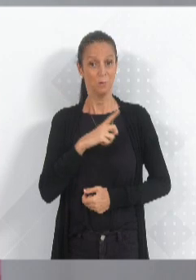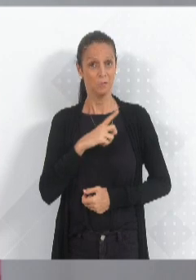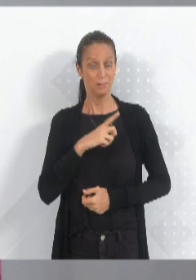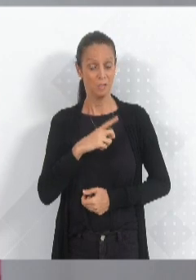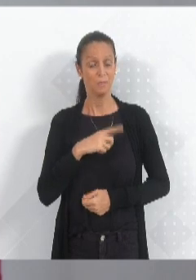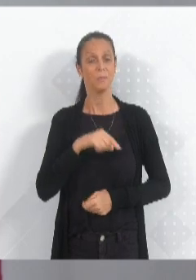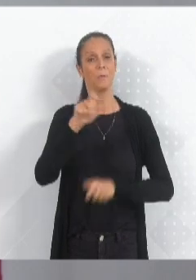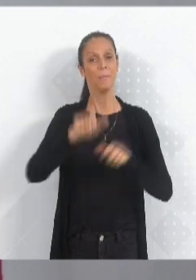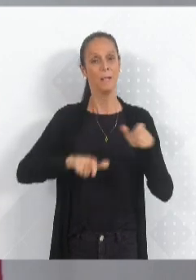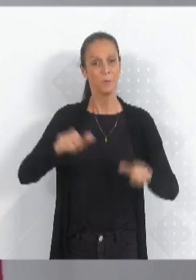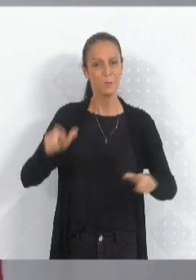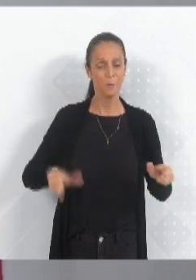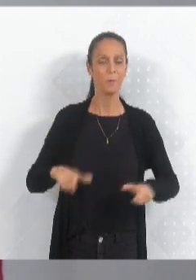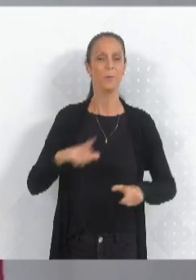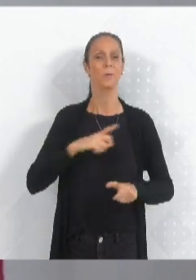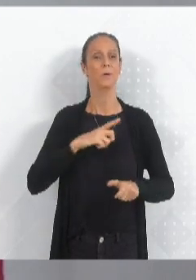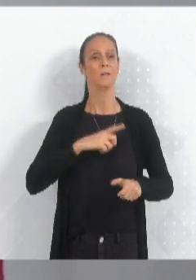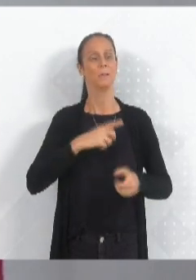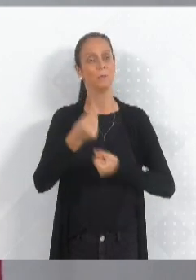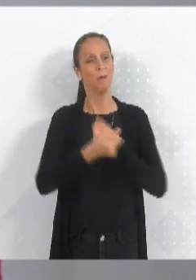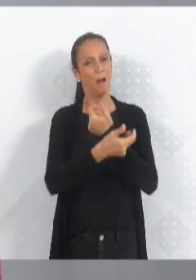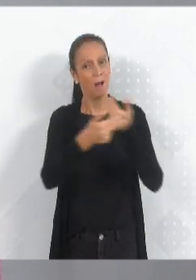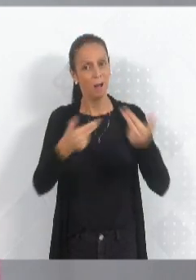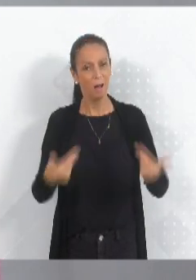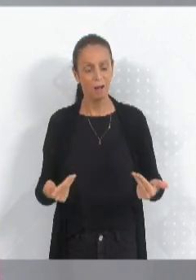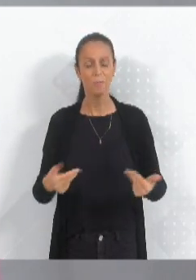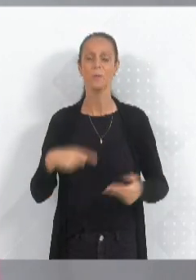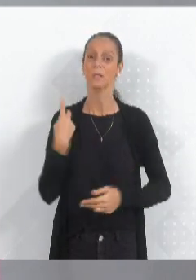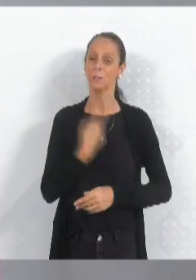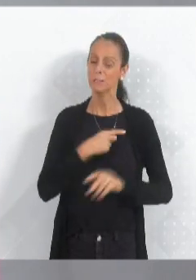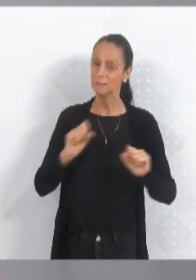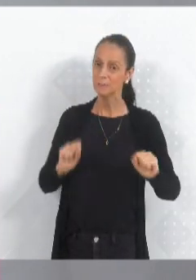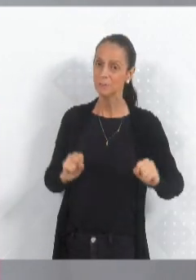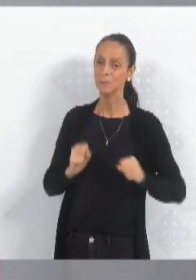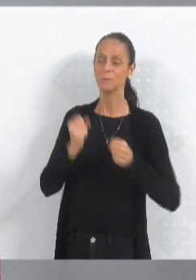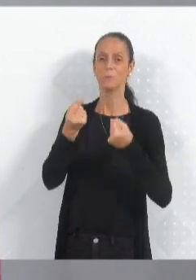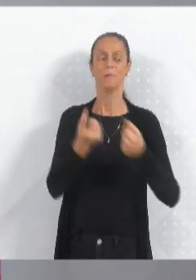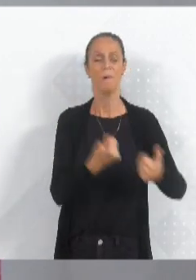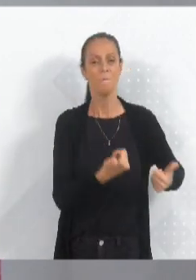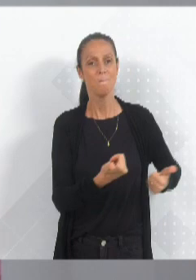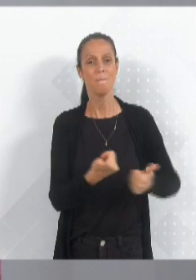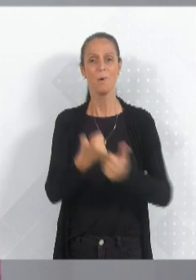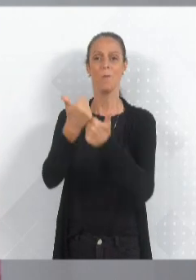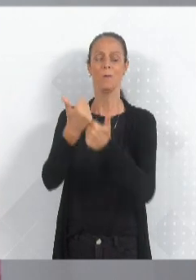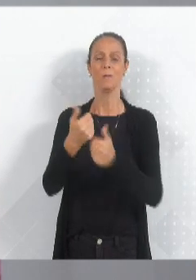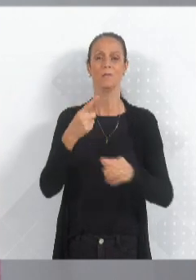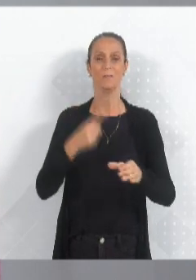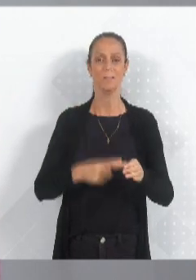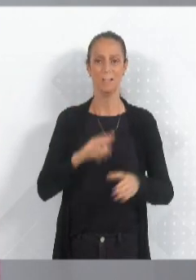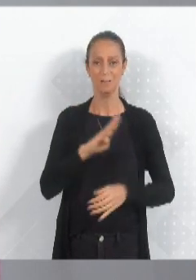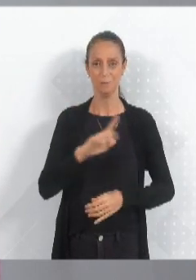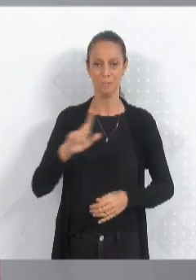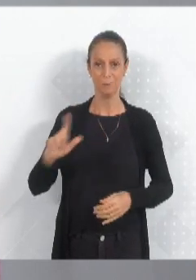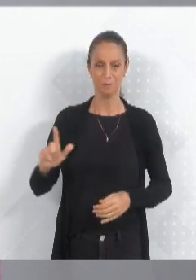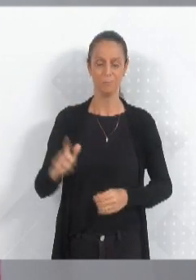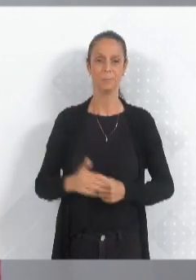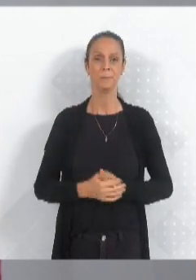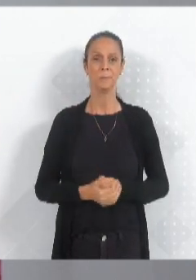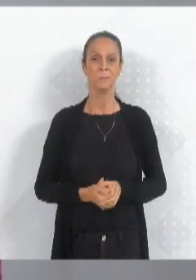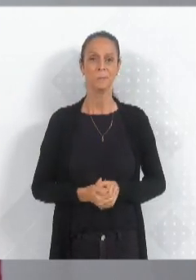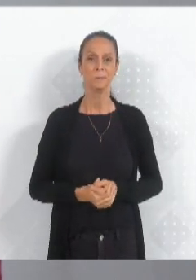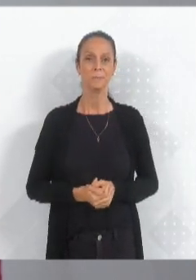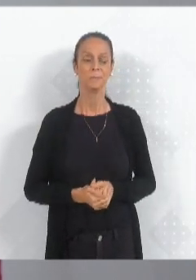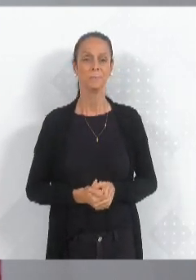pessoal é uma é uma força que se desdobra em apoio à sociedade blumenauense e nessa mesma dire direção